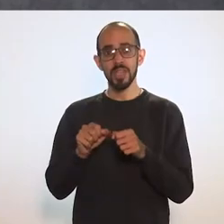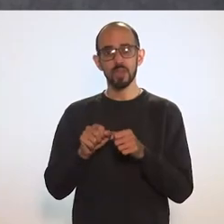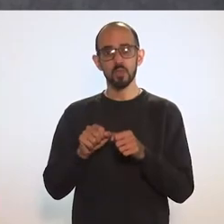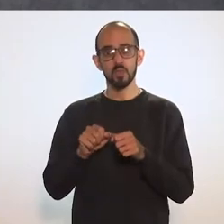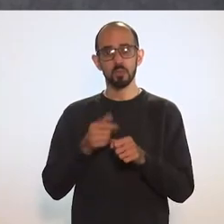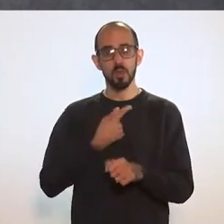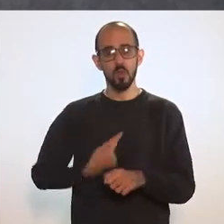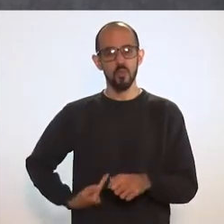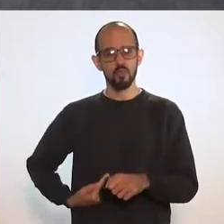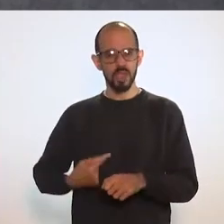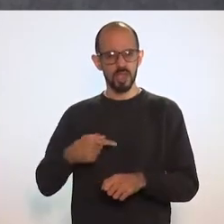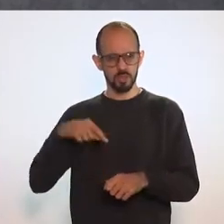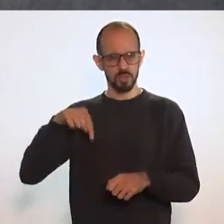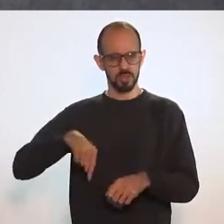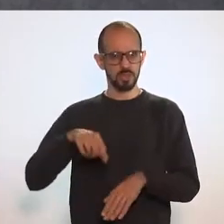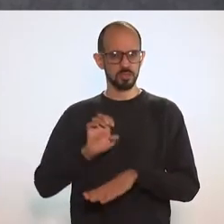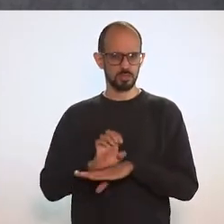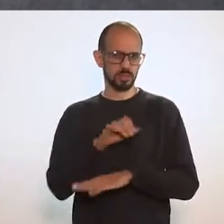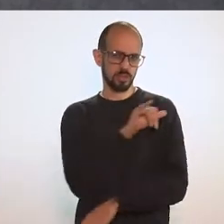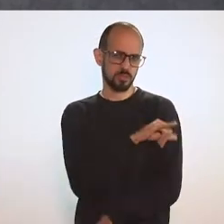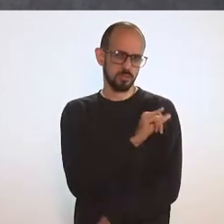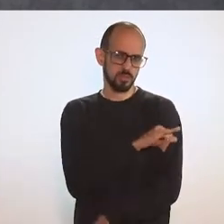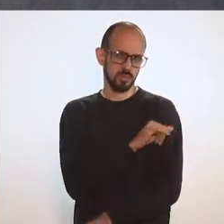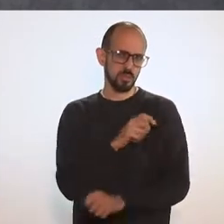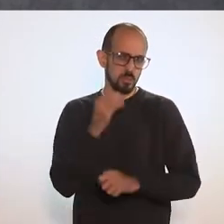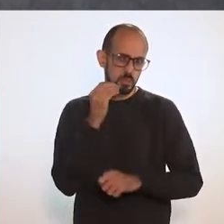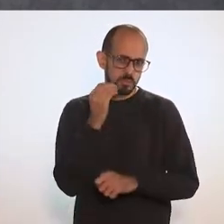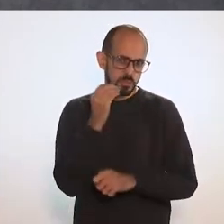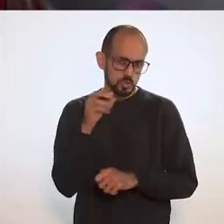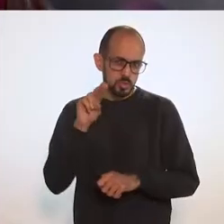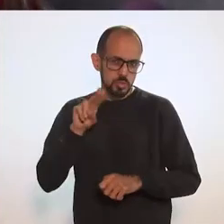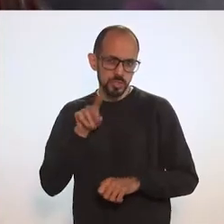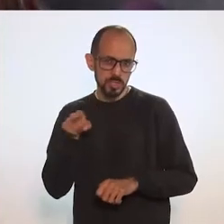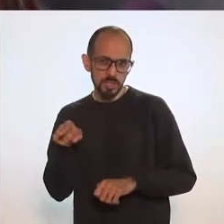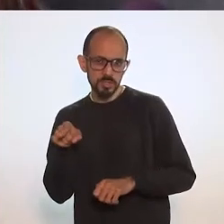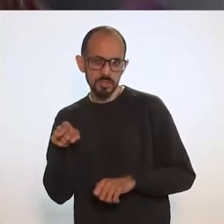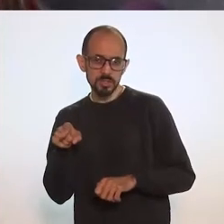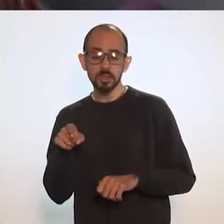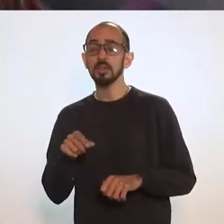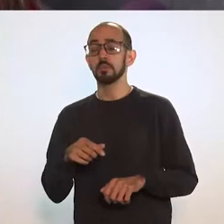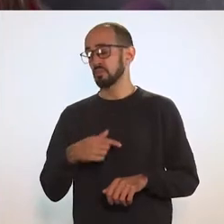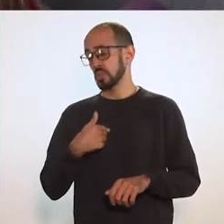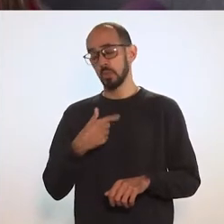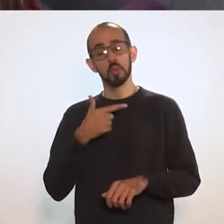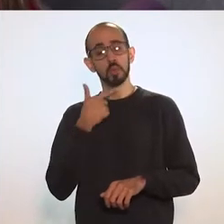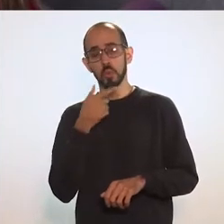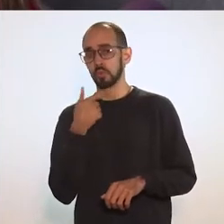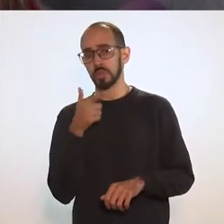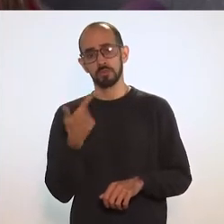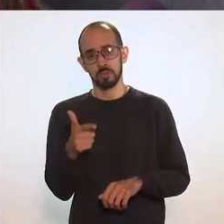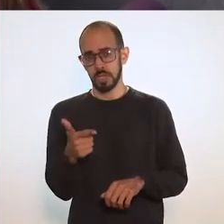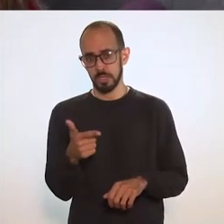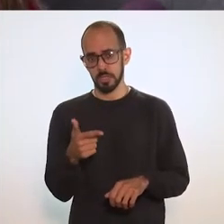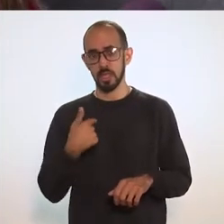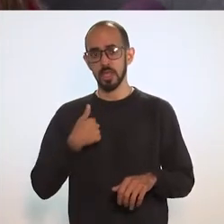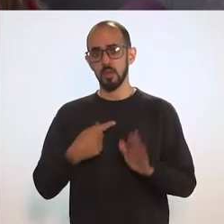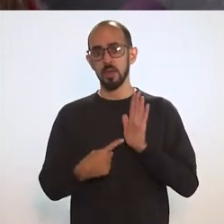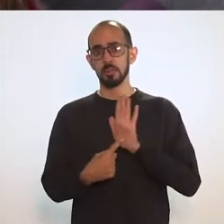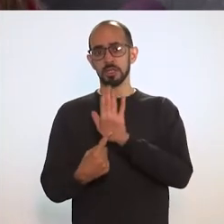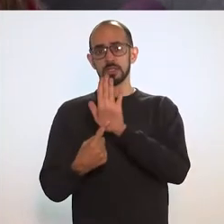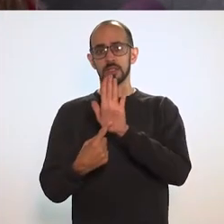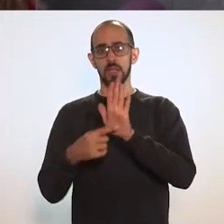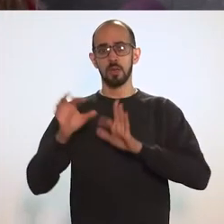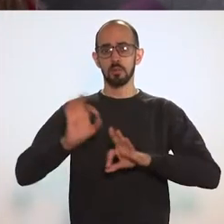do Estado. Essa poderia ser uma das fontes de recurso? Sem dúvida. Bom, eu cheguei a apresentar um projeto para que a